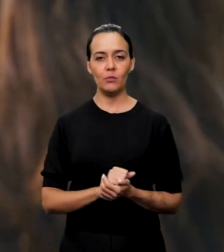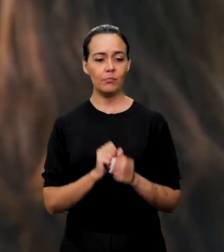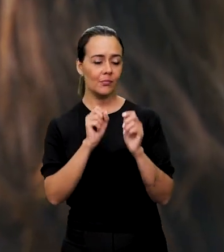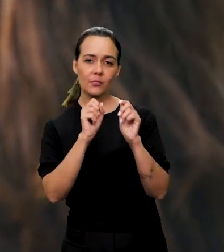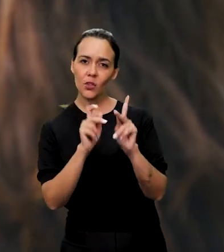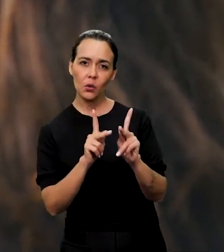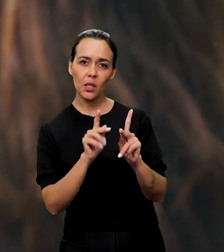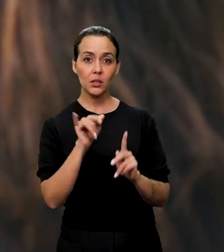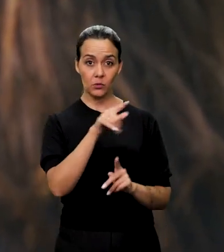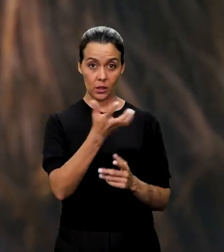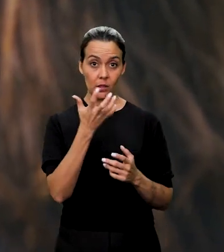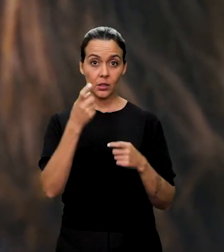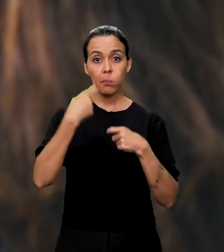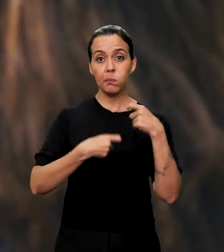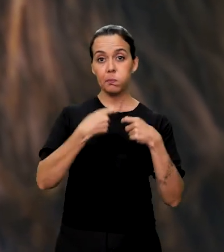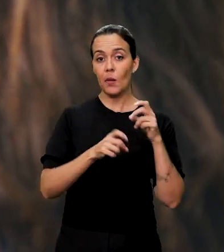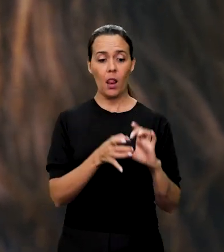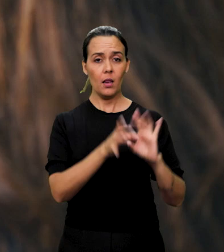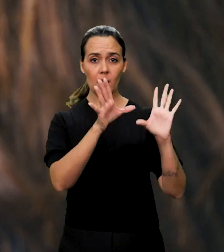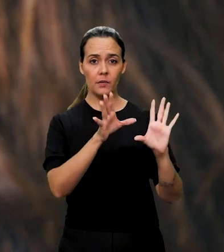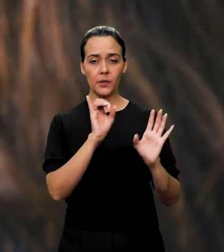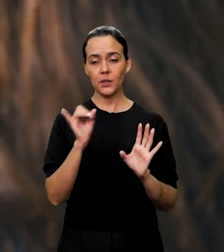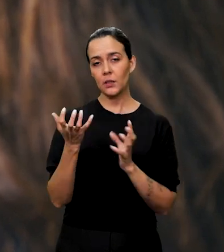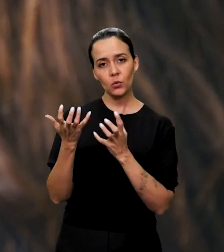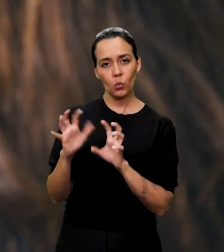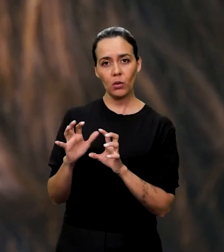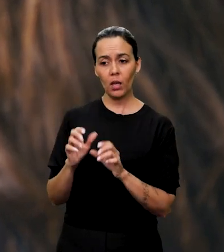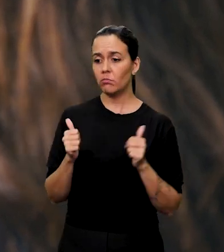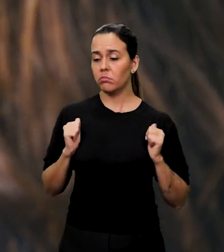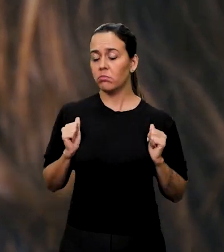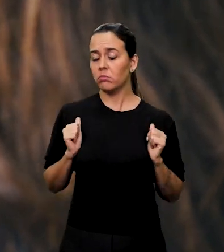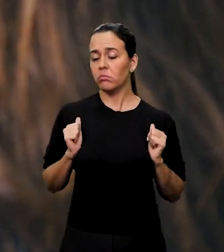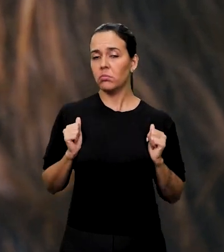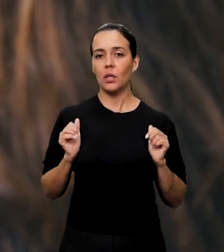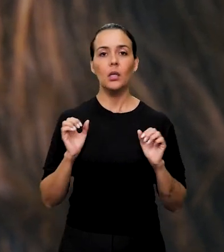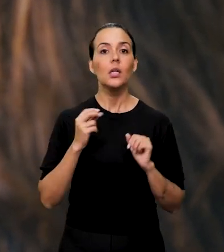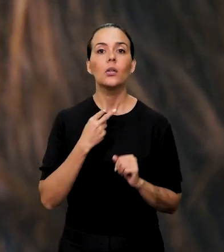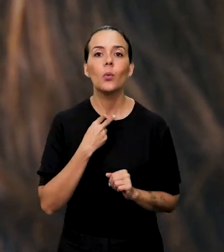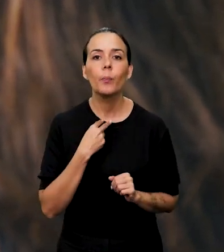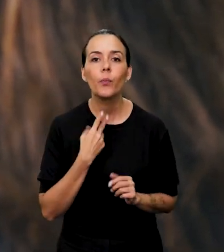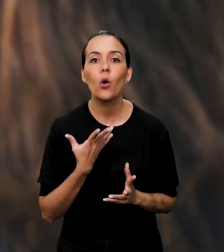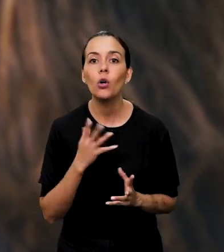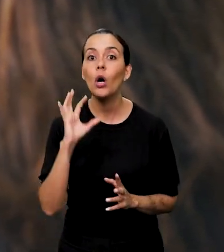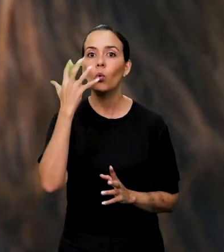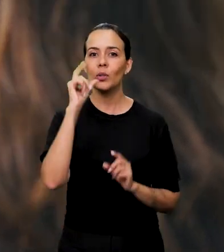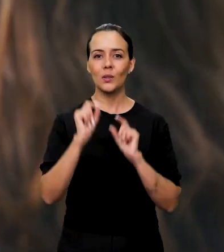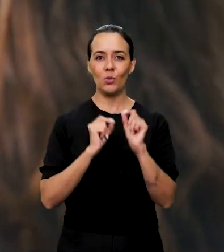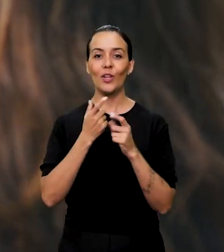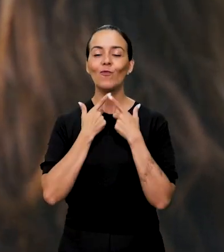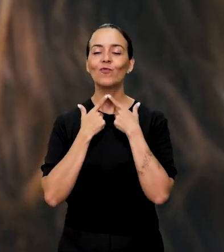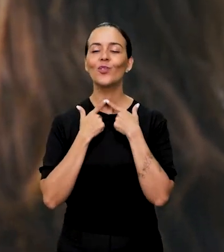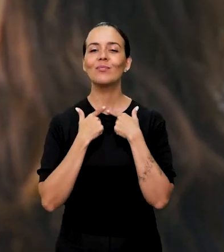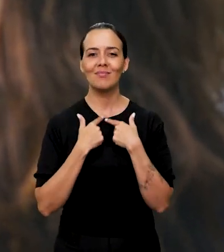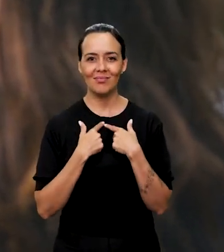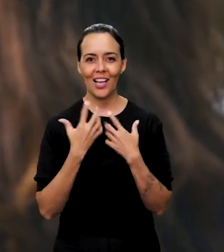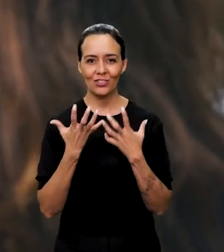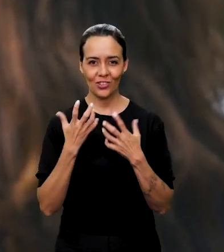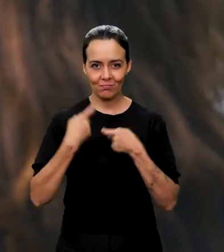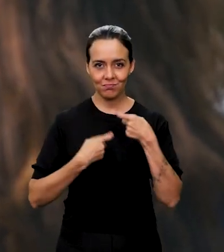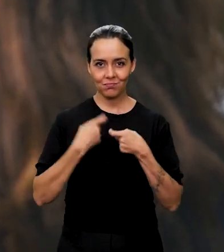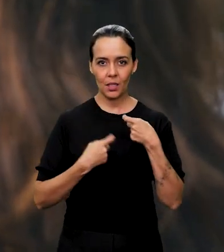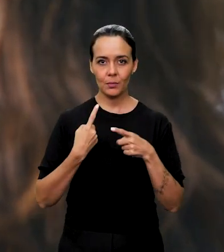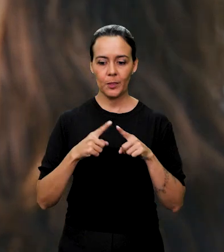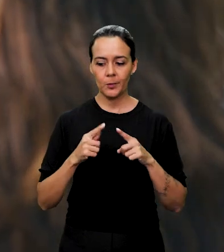você pode transar. Se você quiser, você não transa. O que eu acho que não pode acontecer é você querer e você não conseguir. Seja por uma questão